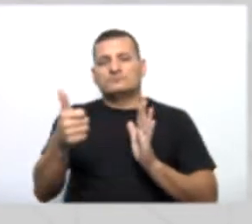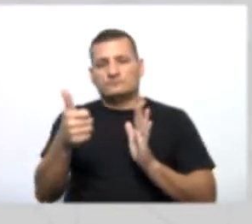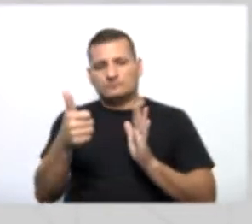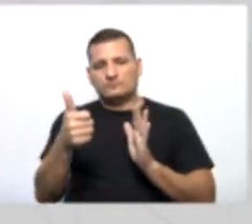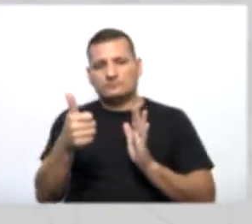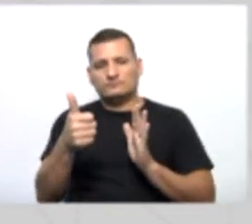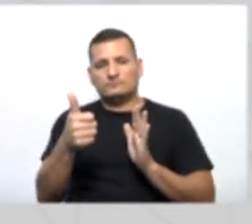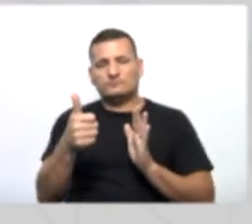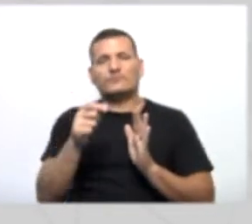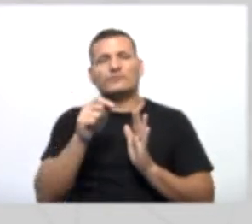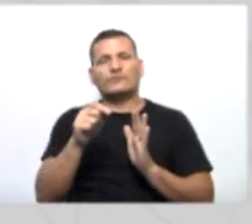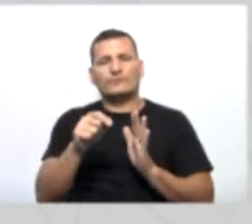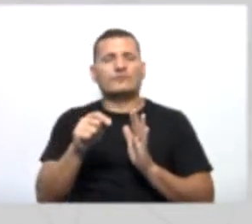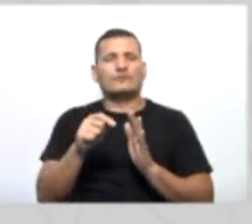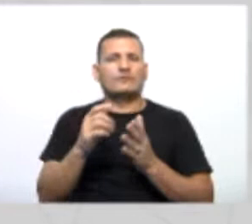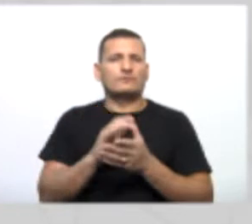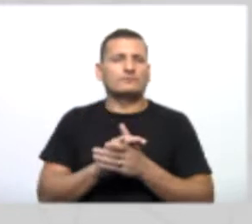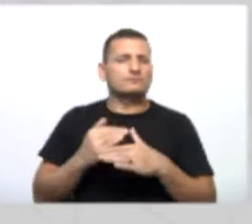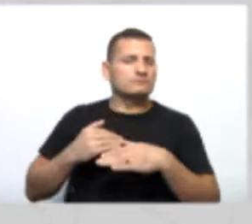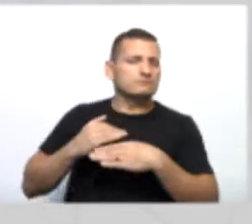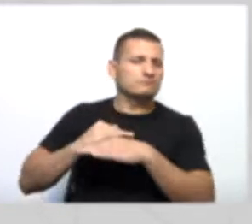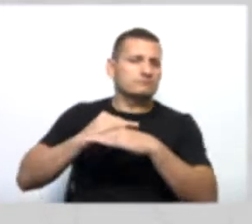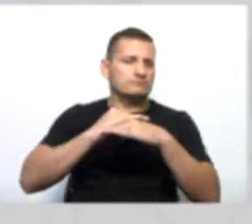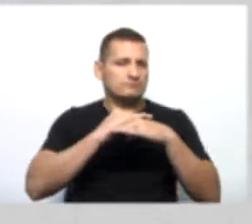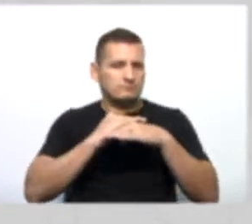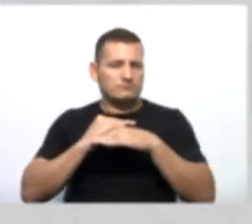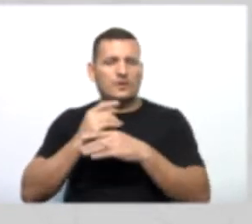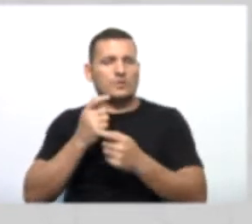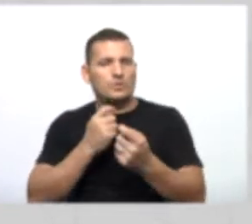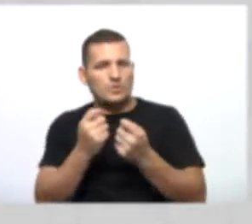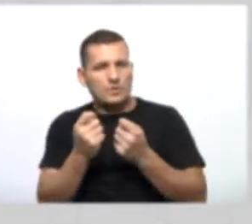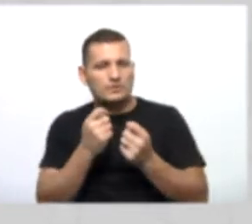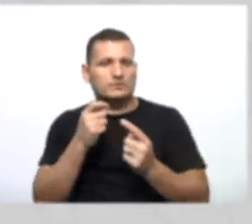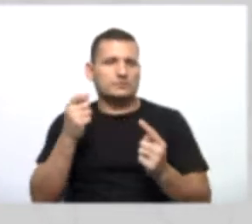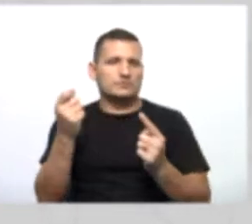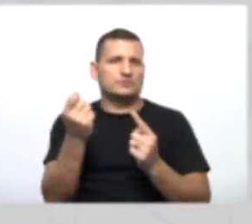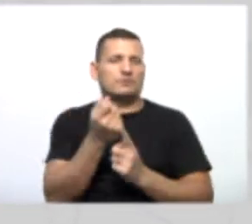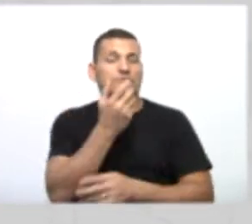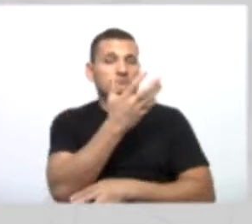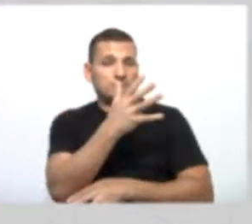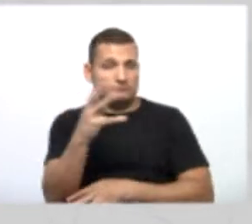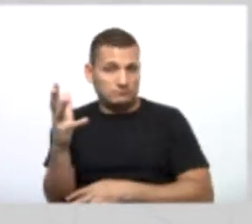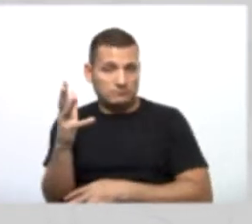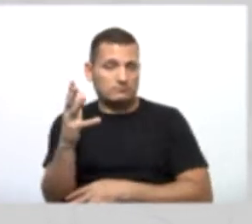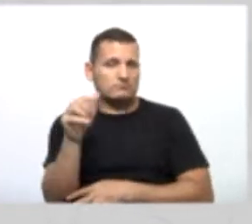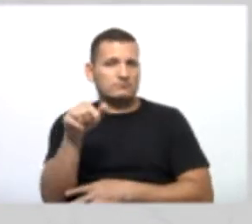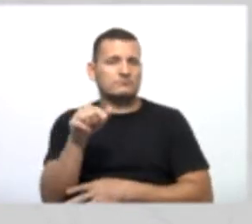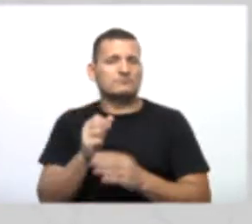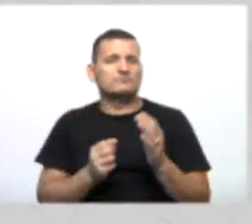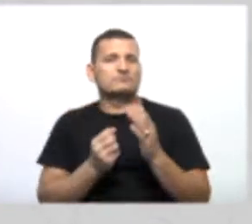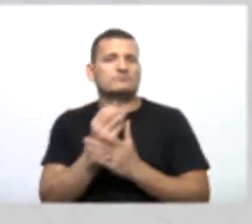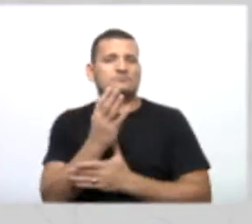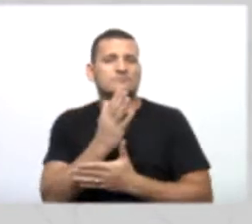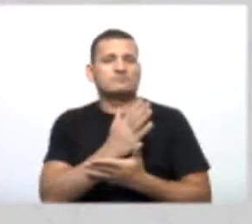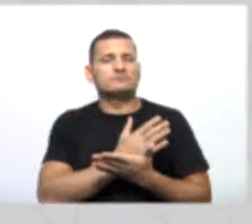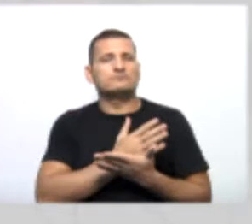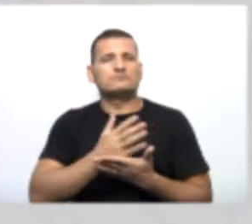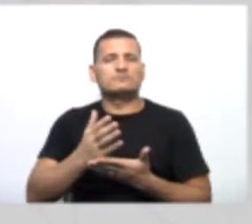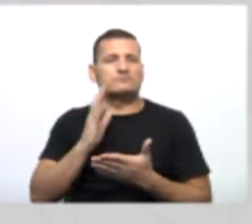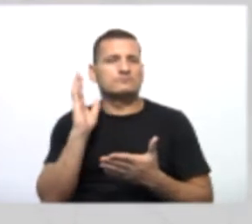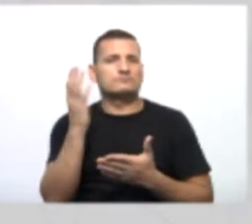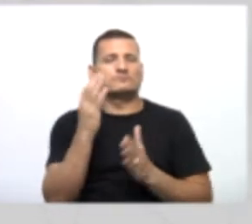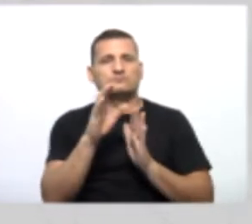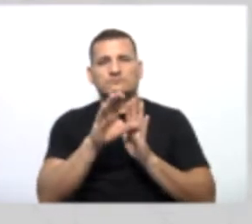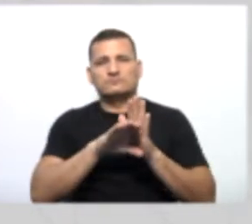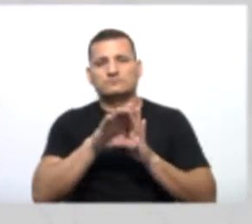compatibilizando as dimensões econômica, social e ambiental, surgiu para resolver, como ponto de partida no plano